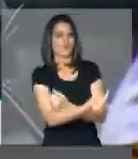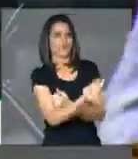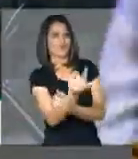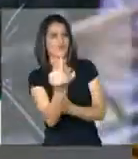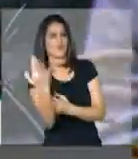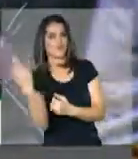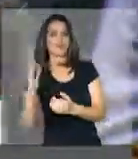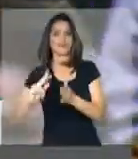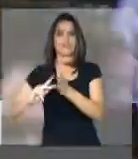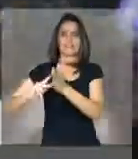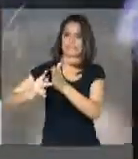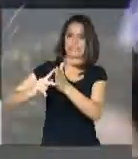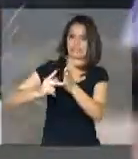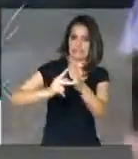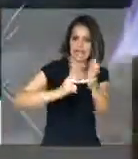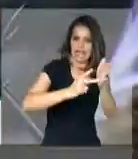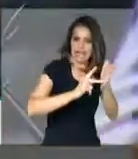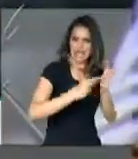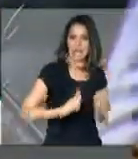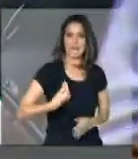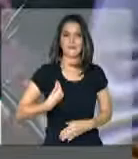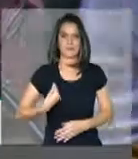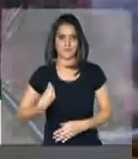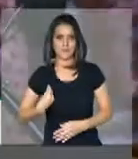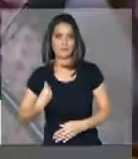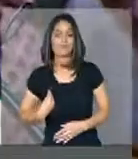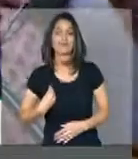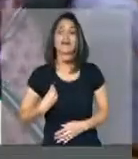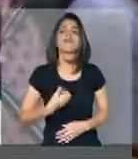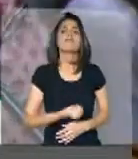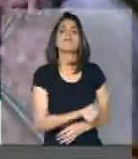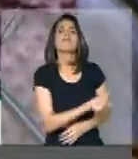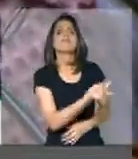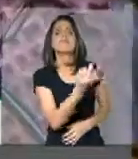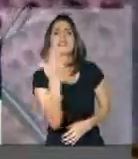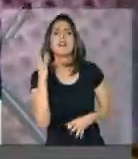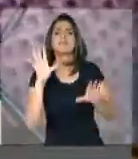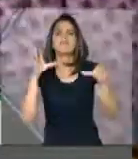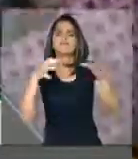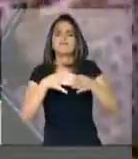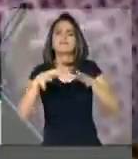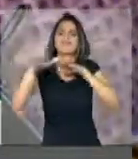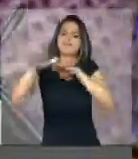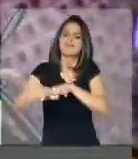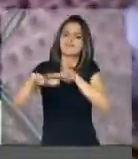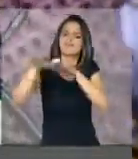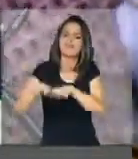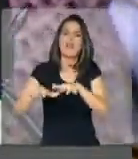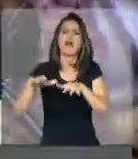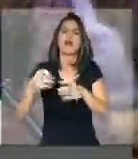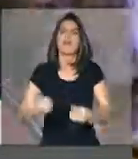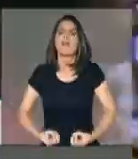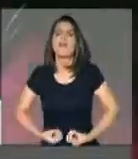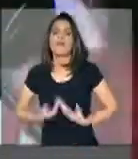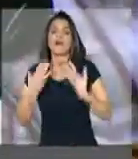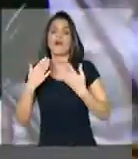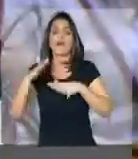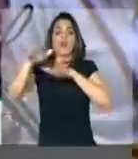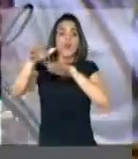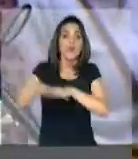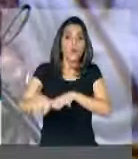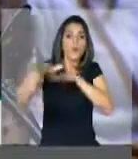inúmeros os sindicatos, os diversos manifestações populares que foram às ruas